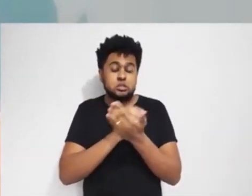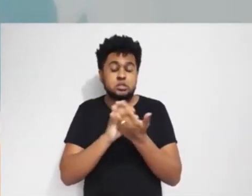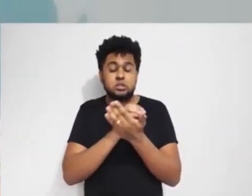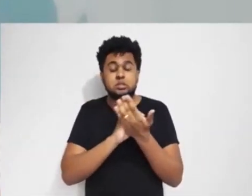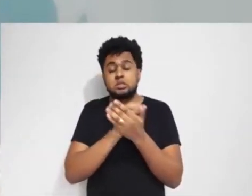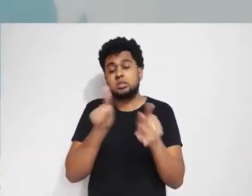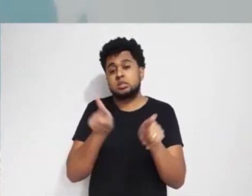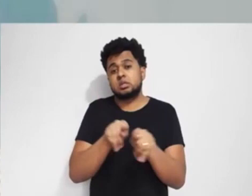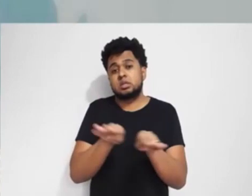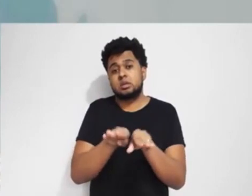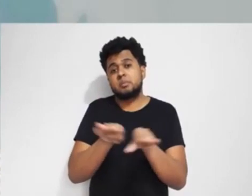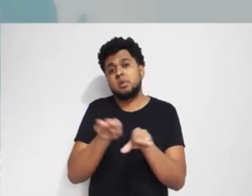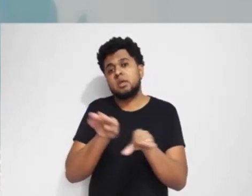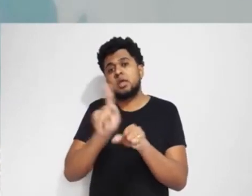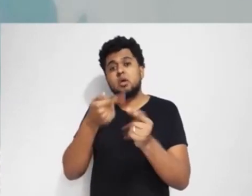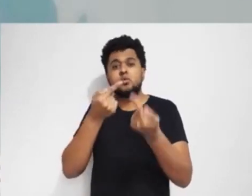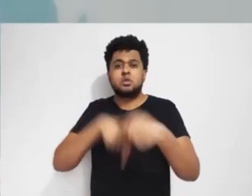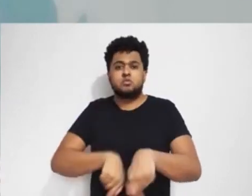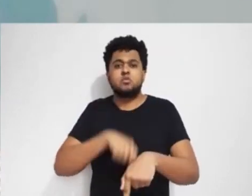é a